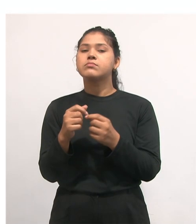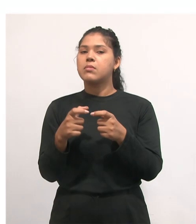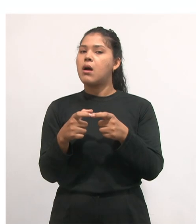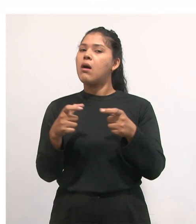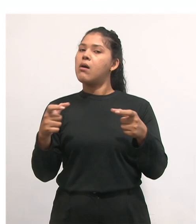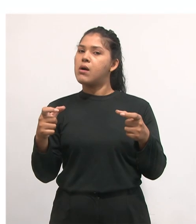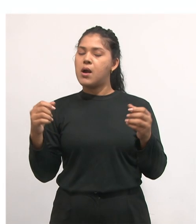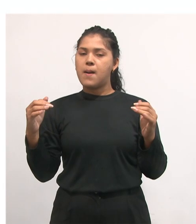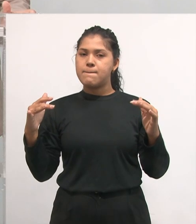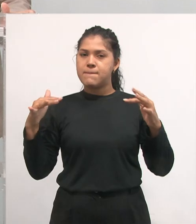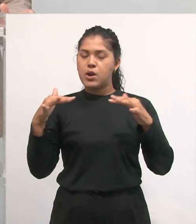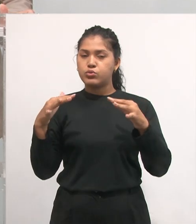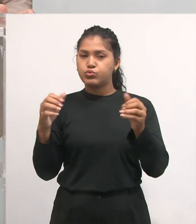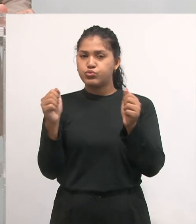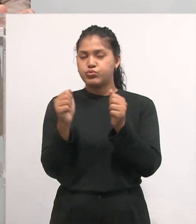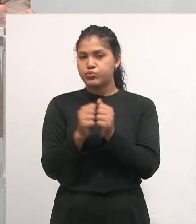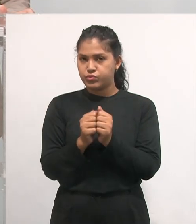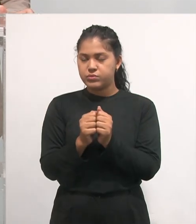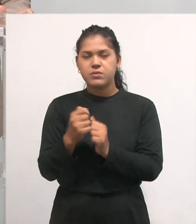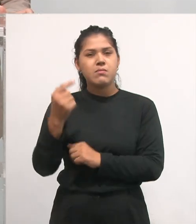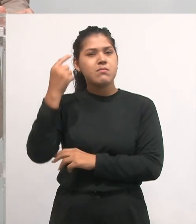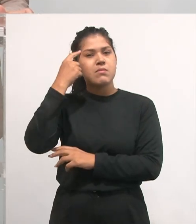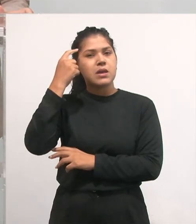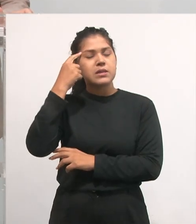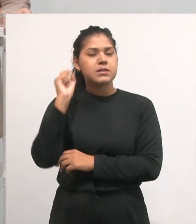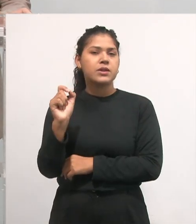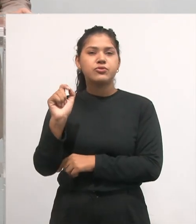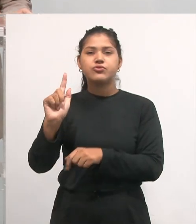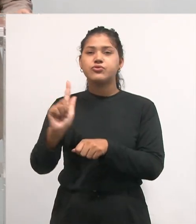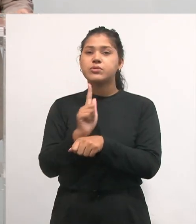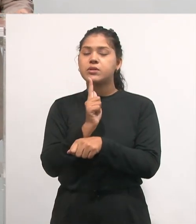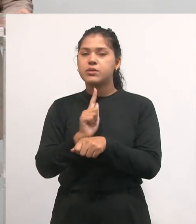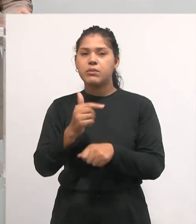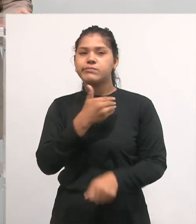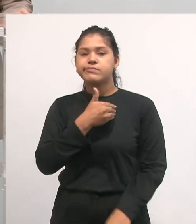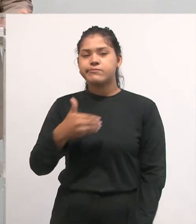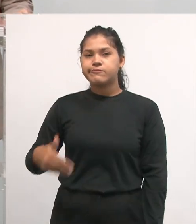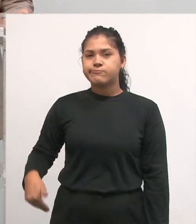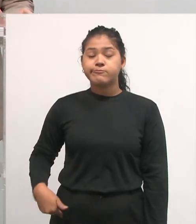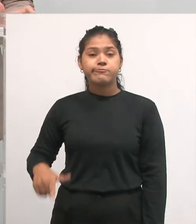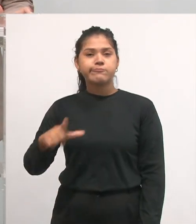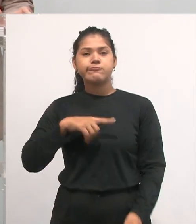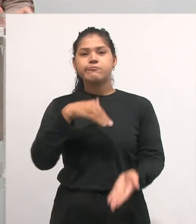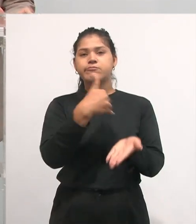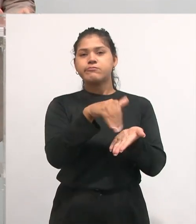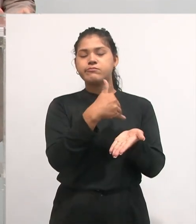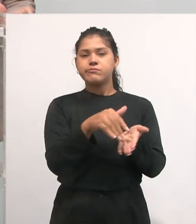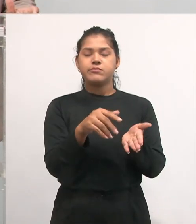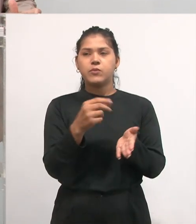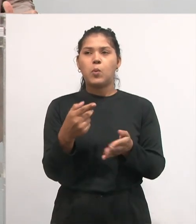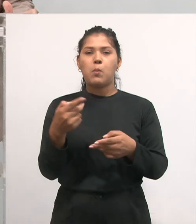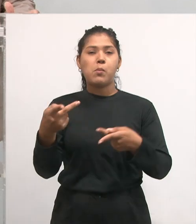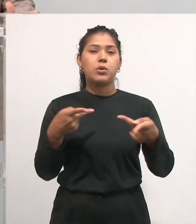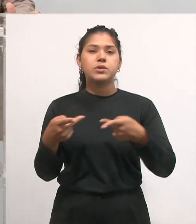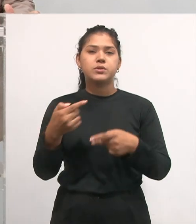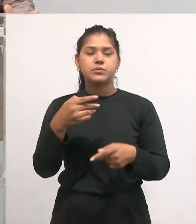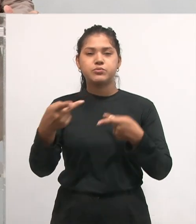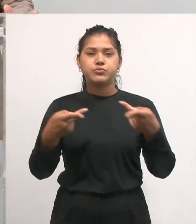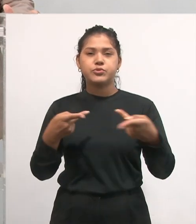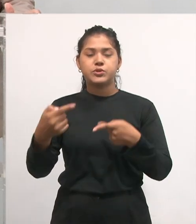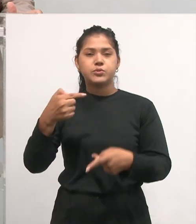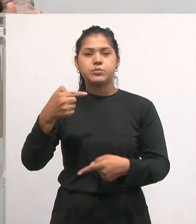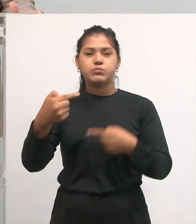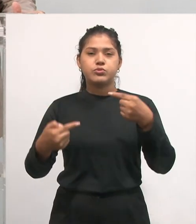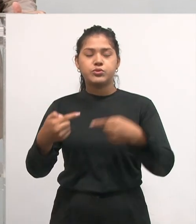uma correlação muito alta e você, imagina você gestor de uma secretaria, de uma política pública e você está relacionando